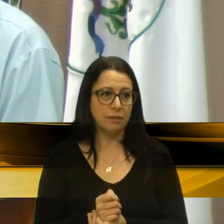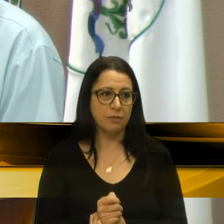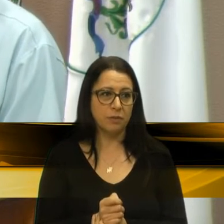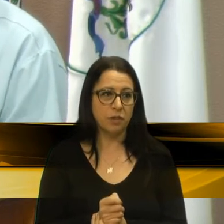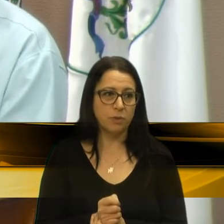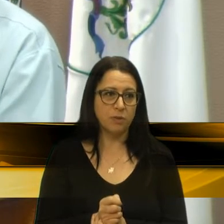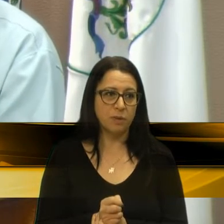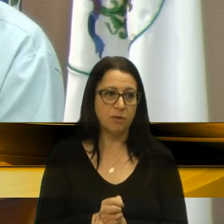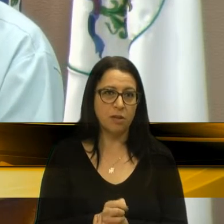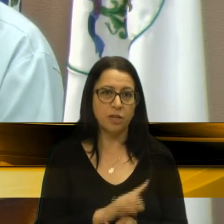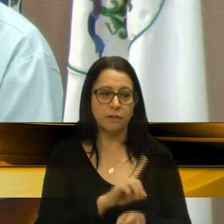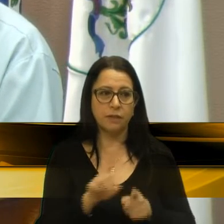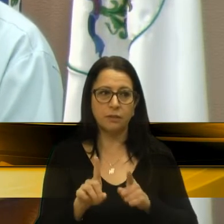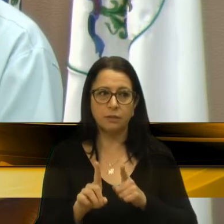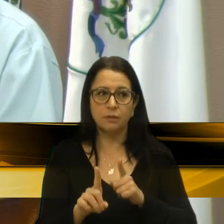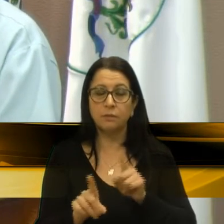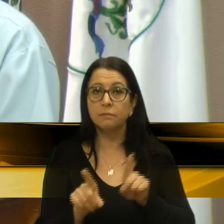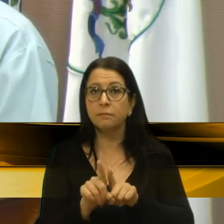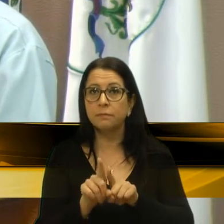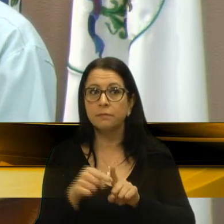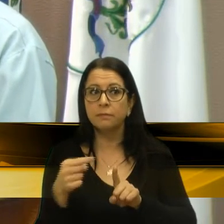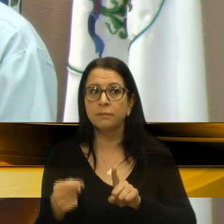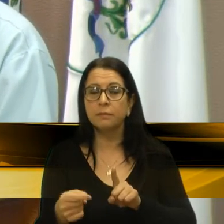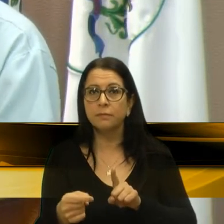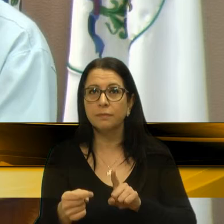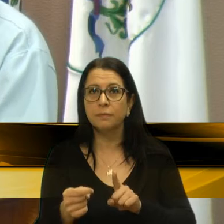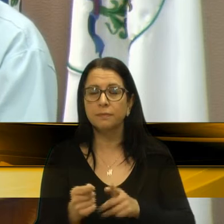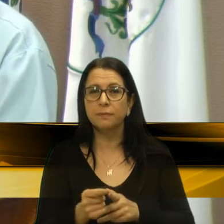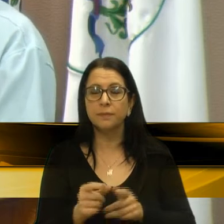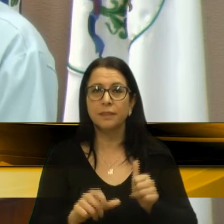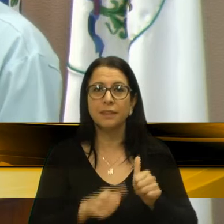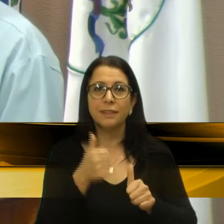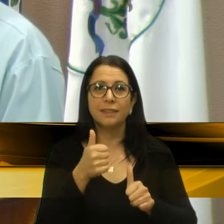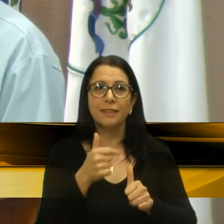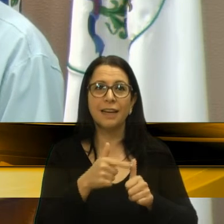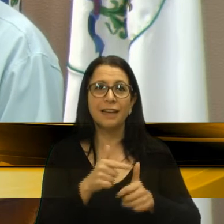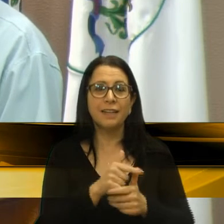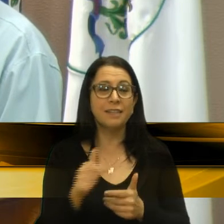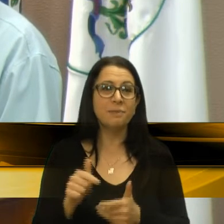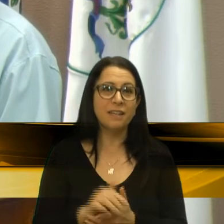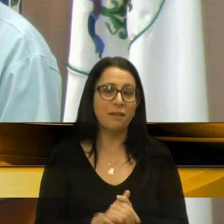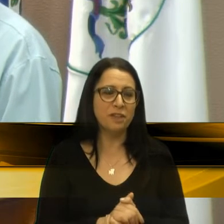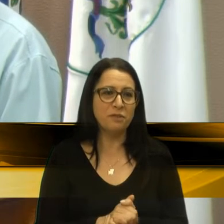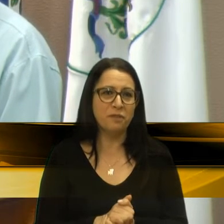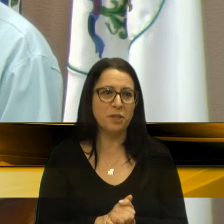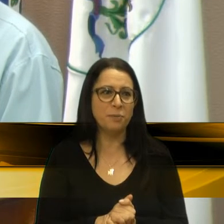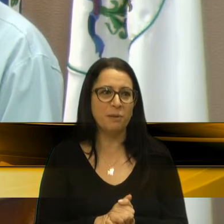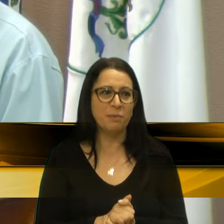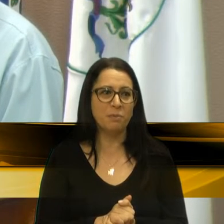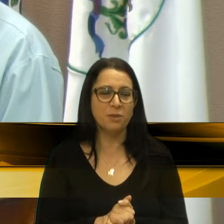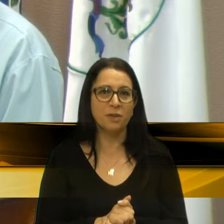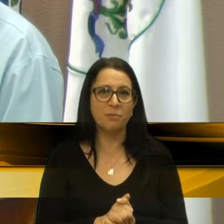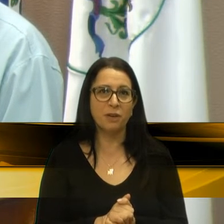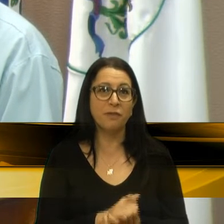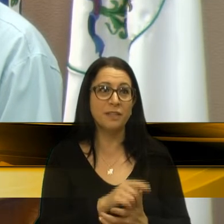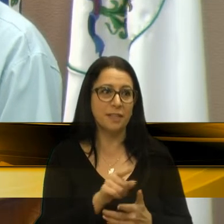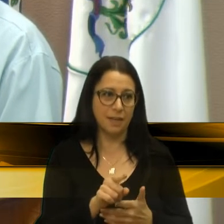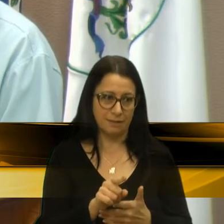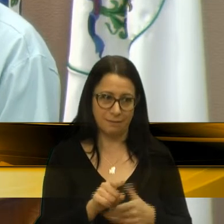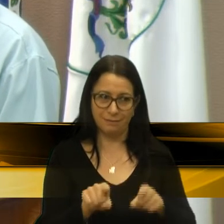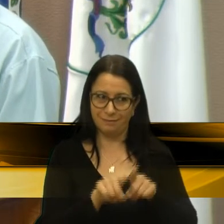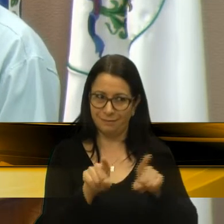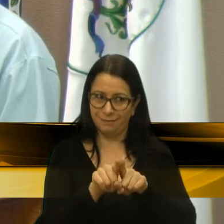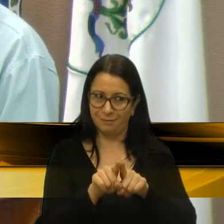senador está sempre em primeiro lugar podemos assim é o nosso senador luis